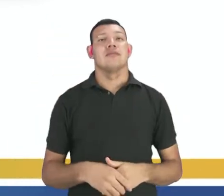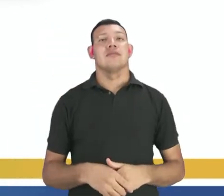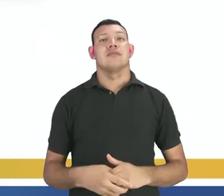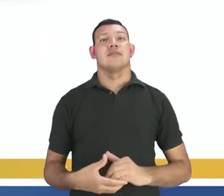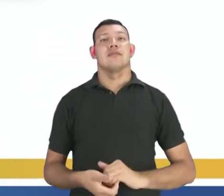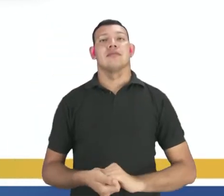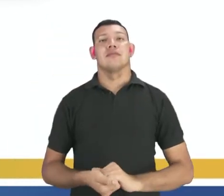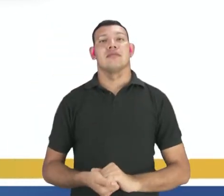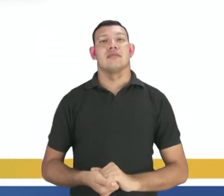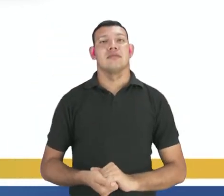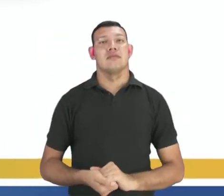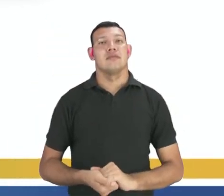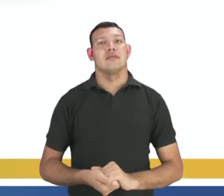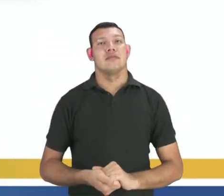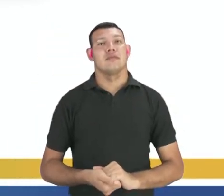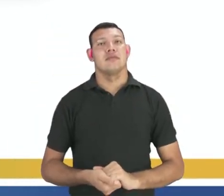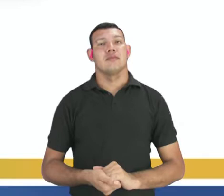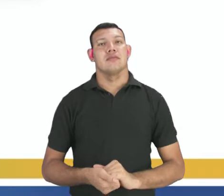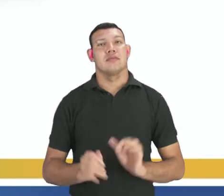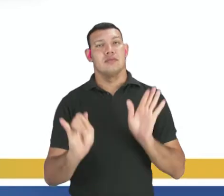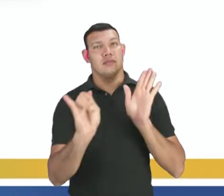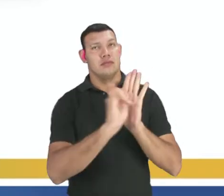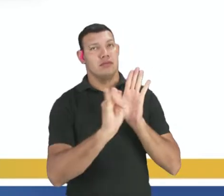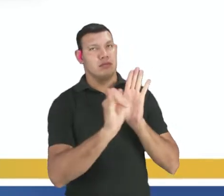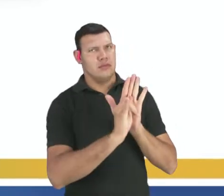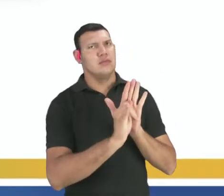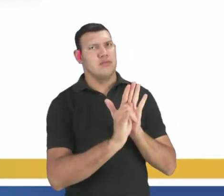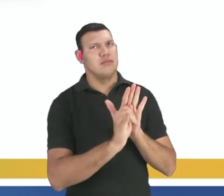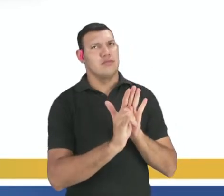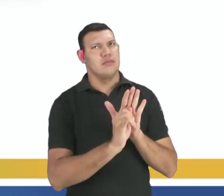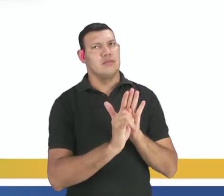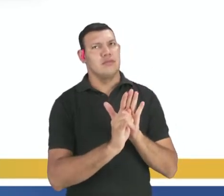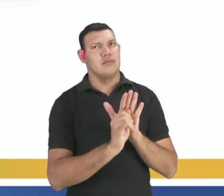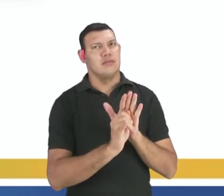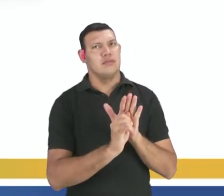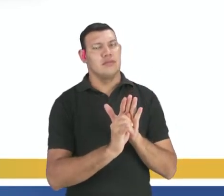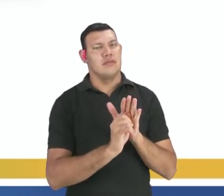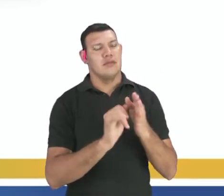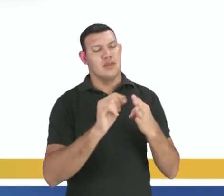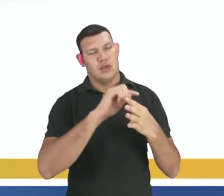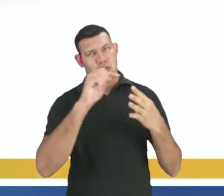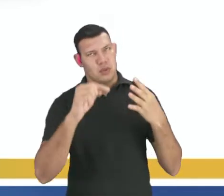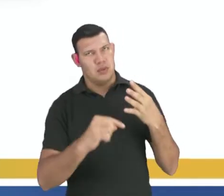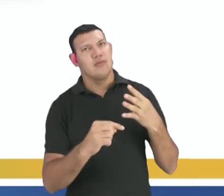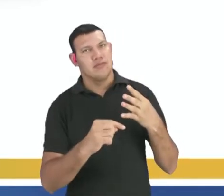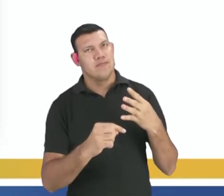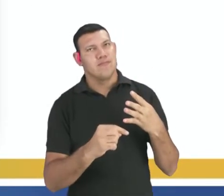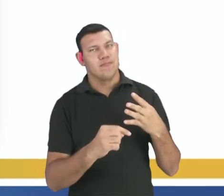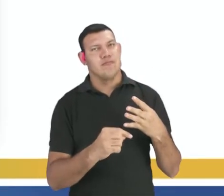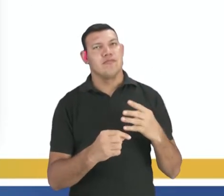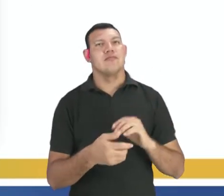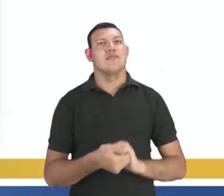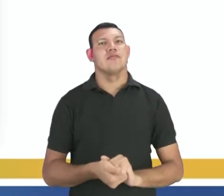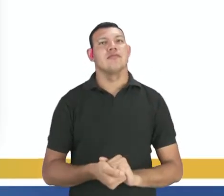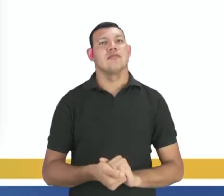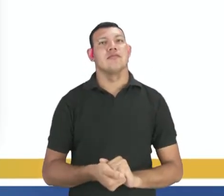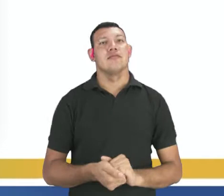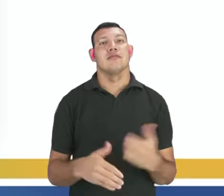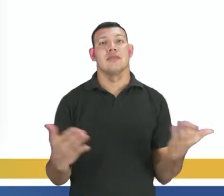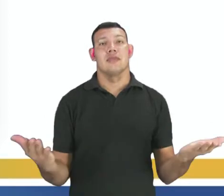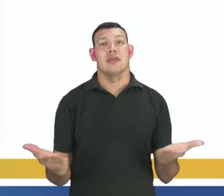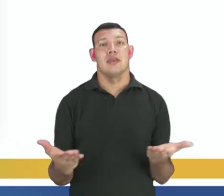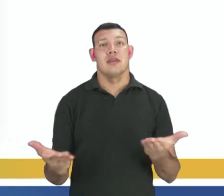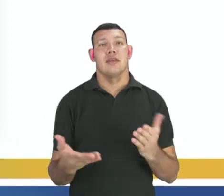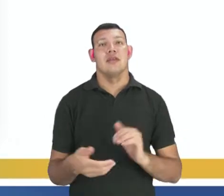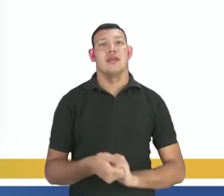mesomorfo não necessariamente indica que o indivíduo atenda a todas as disposições desse biotipo. Aí nós temos